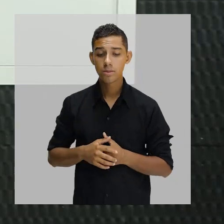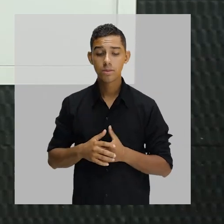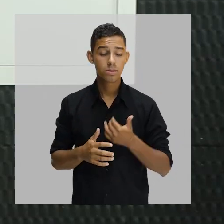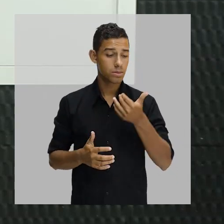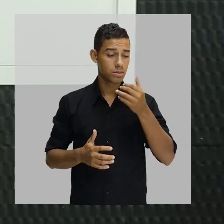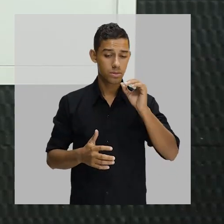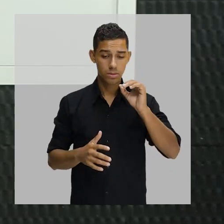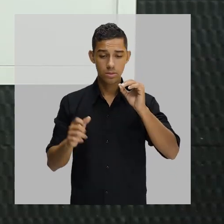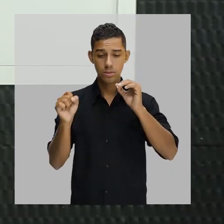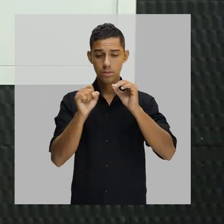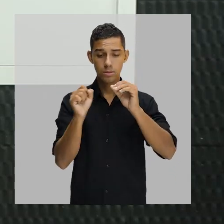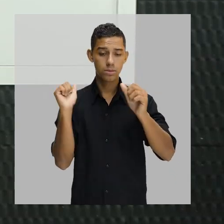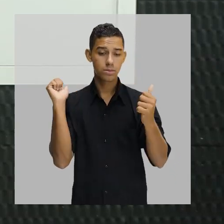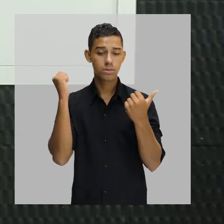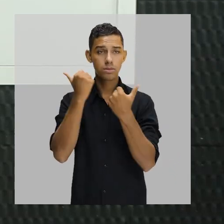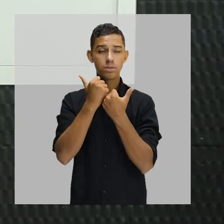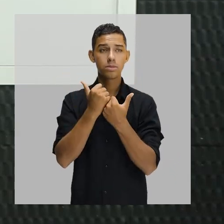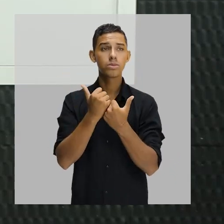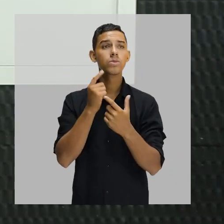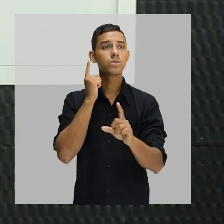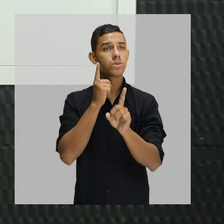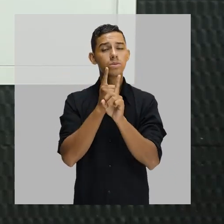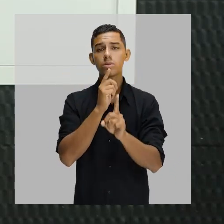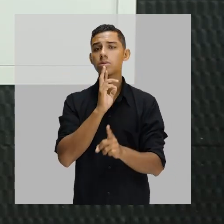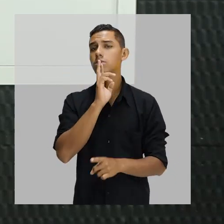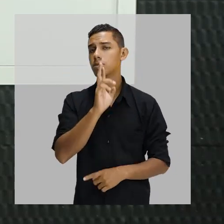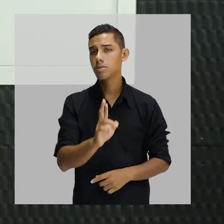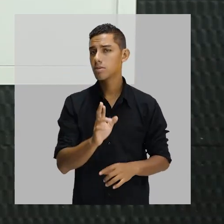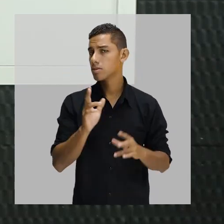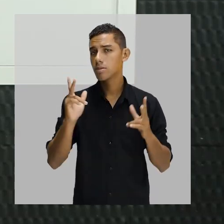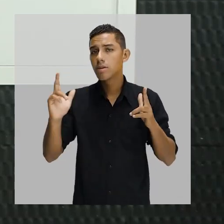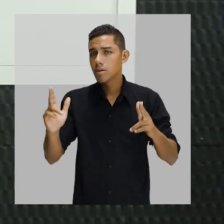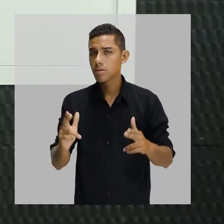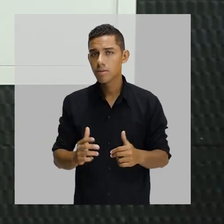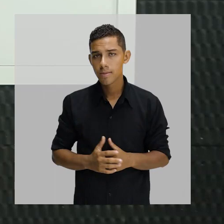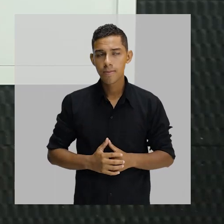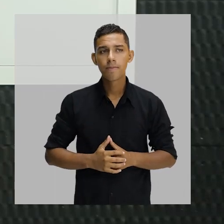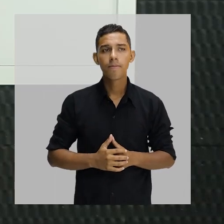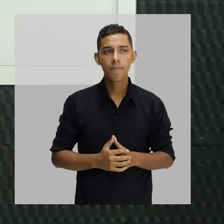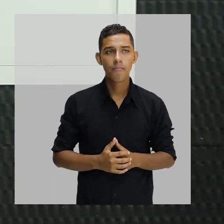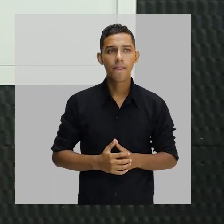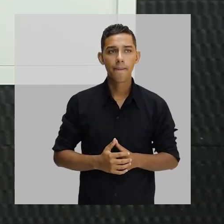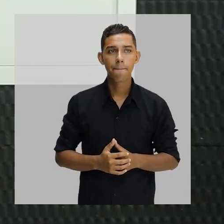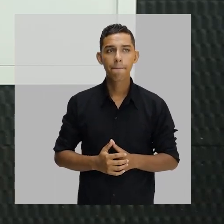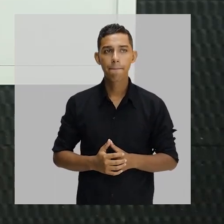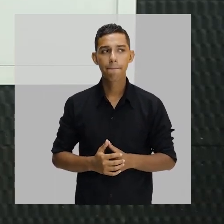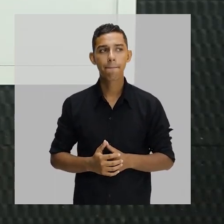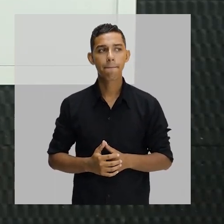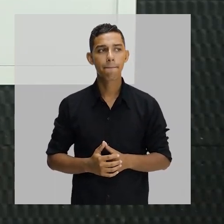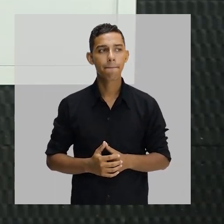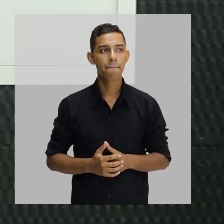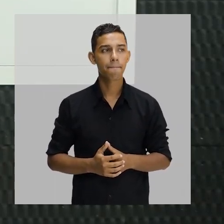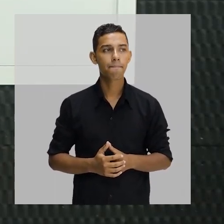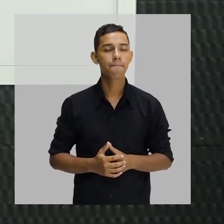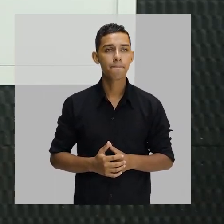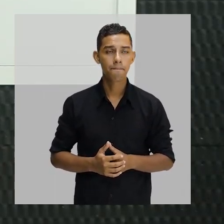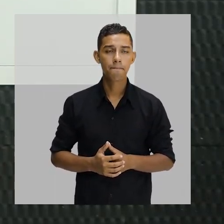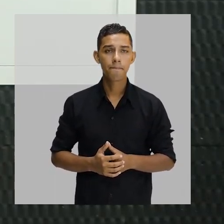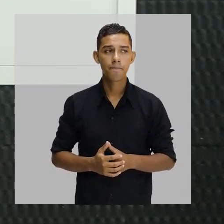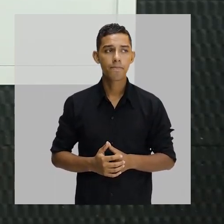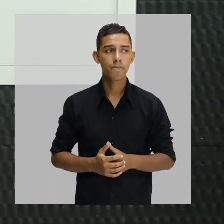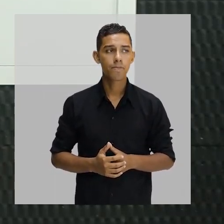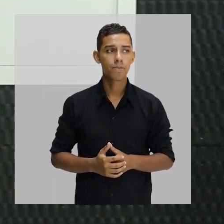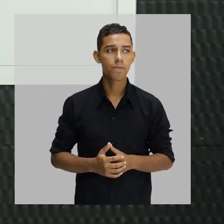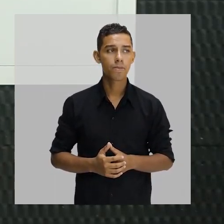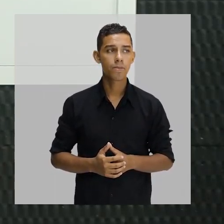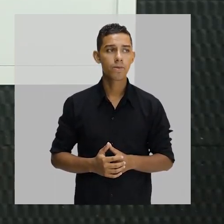funções iniciais, certo? Vocês vão encontrar o mesmo valor de final, certo? Então, se eu colocar aqui no lugar do t